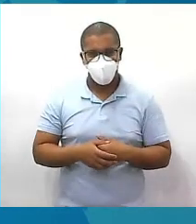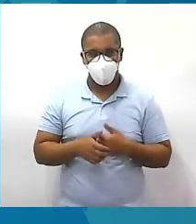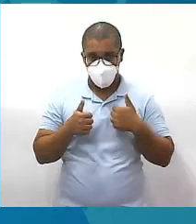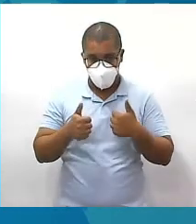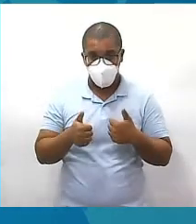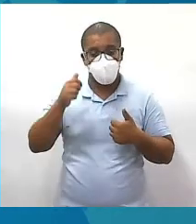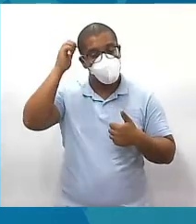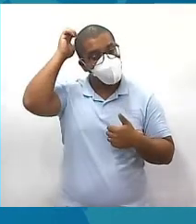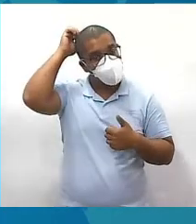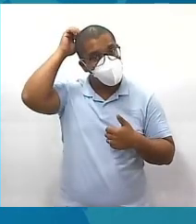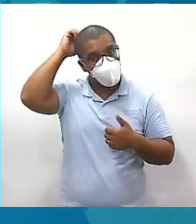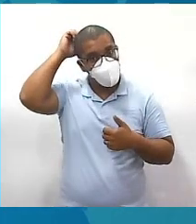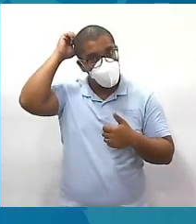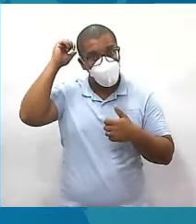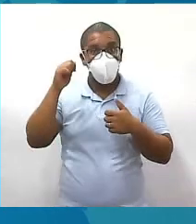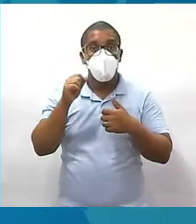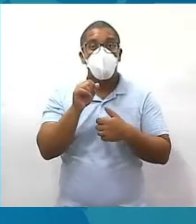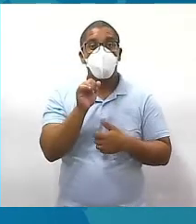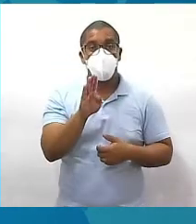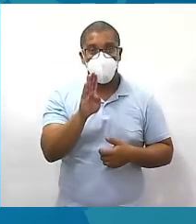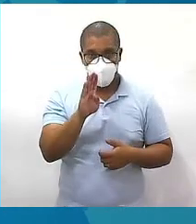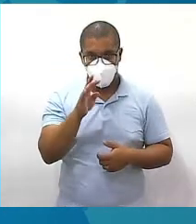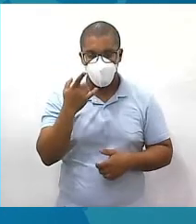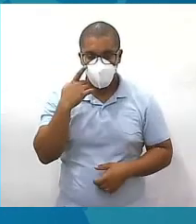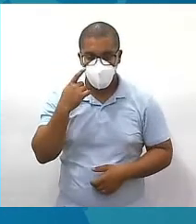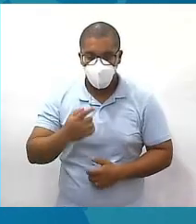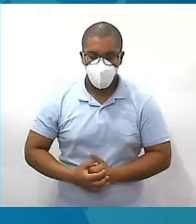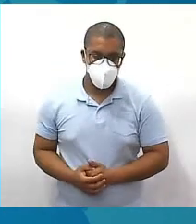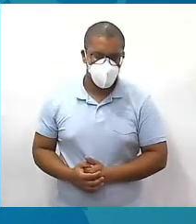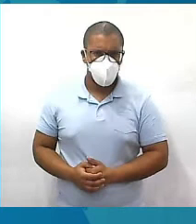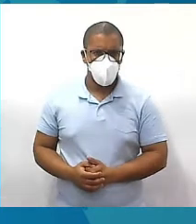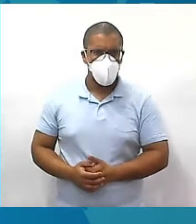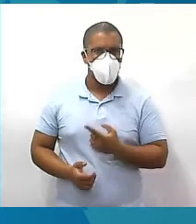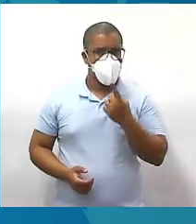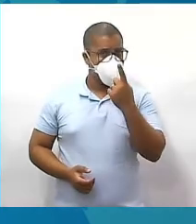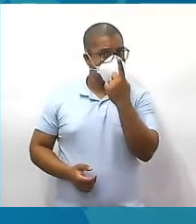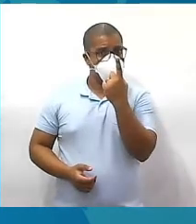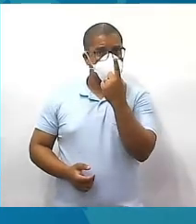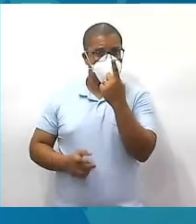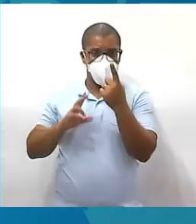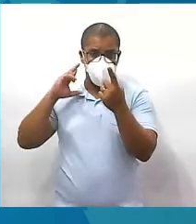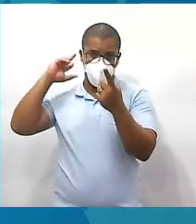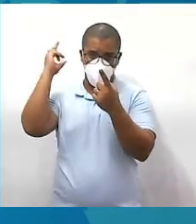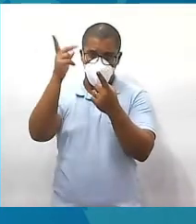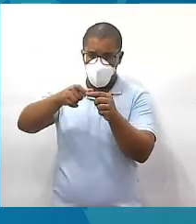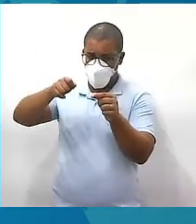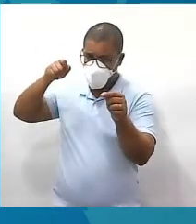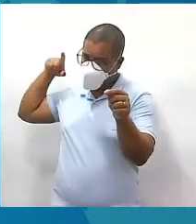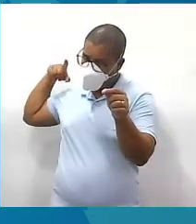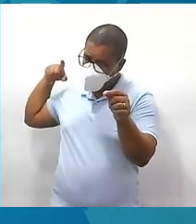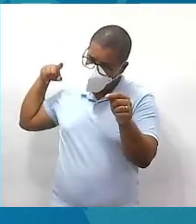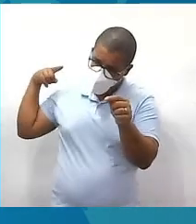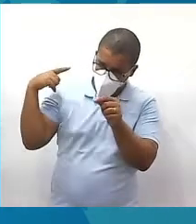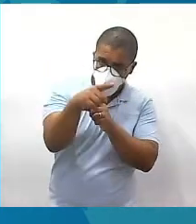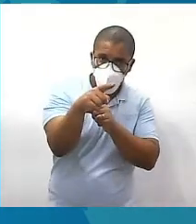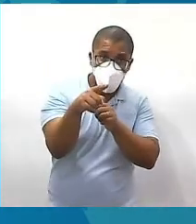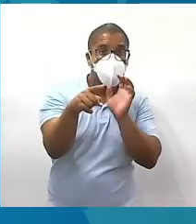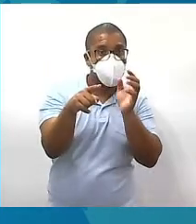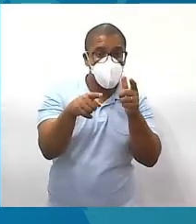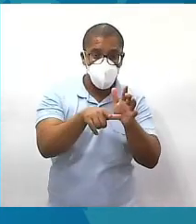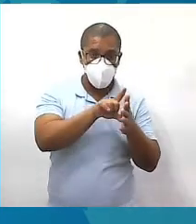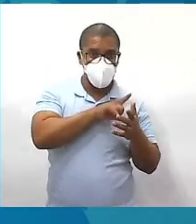ok? Item B comigo, preste atenção. Uma flecha, ele só conseguiu acertar uma flecha depois de